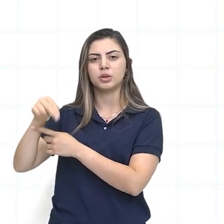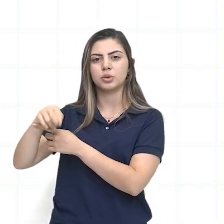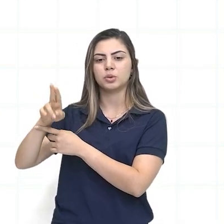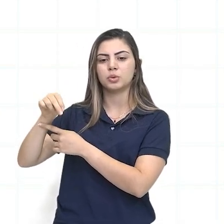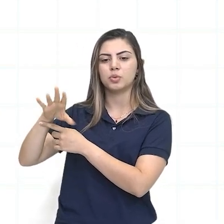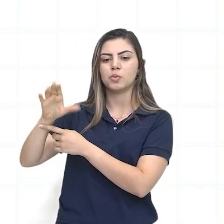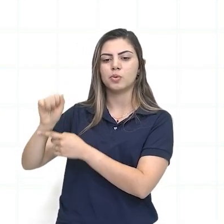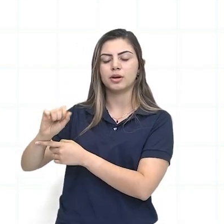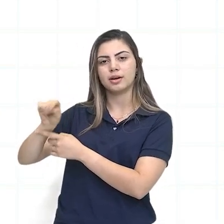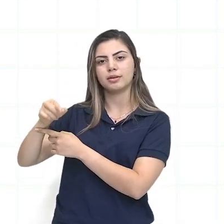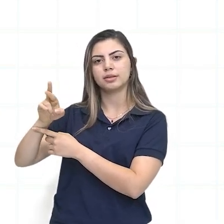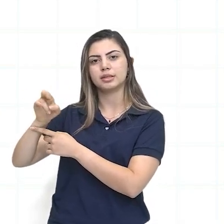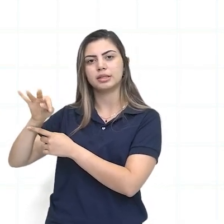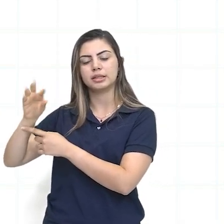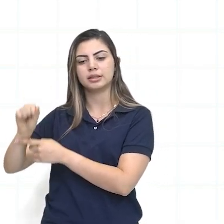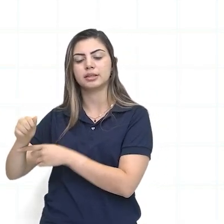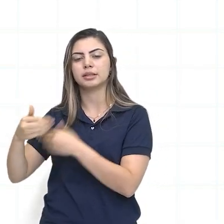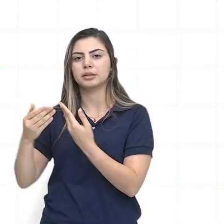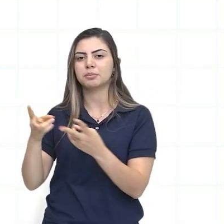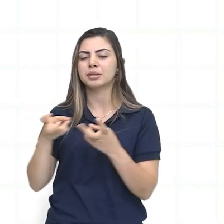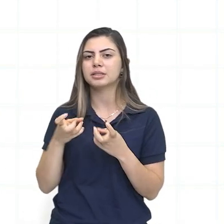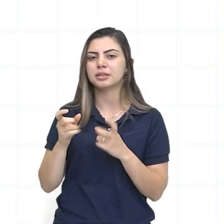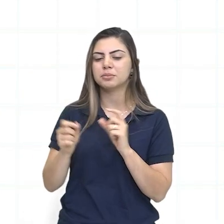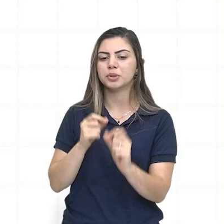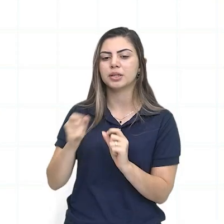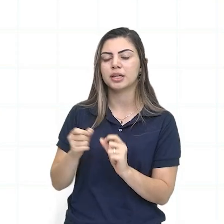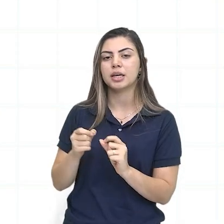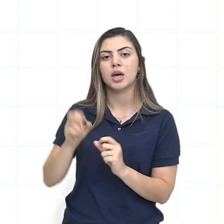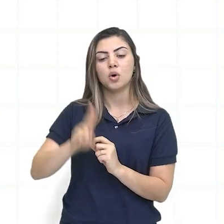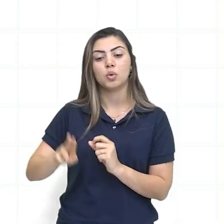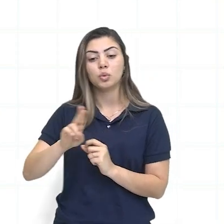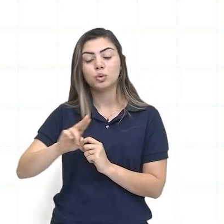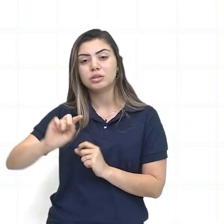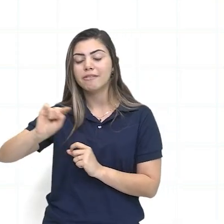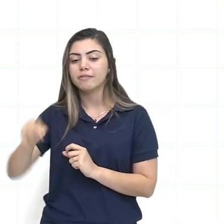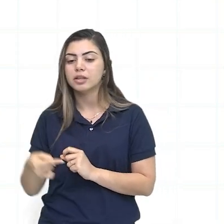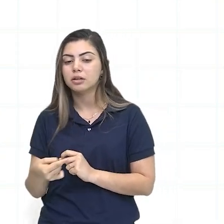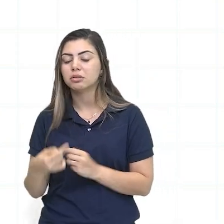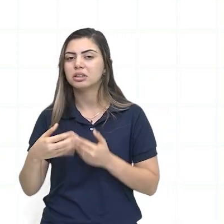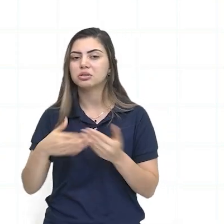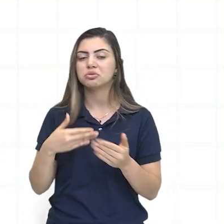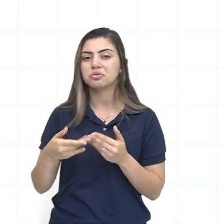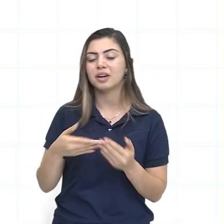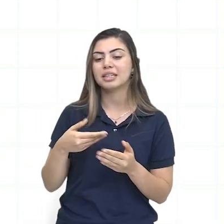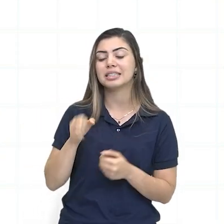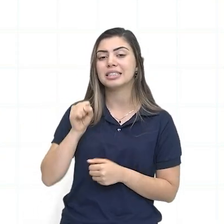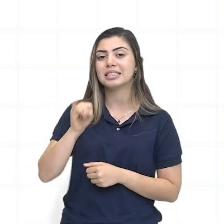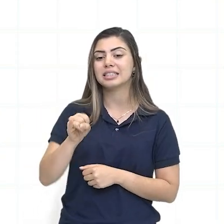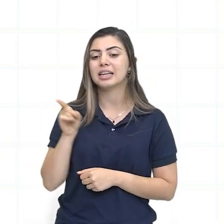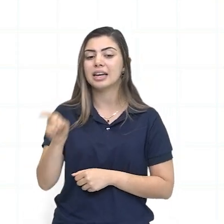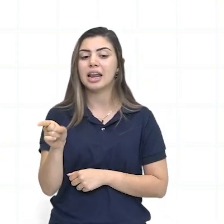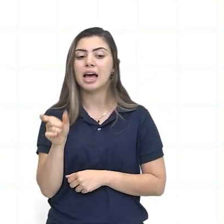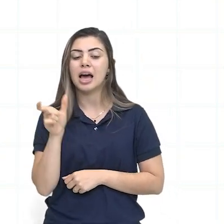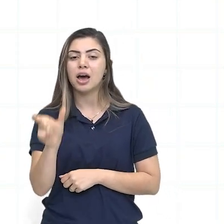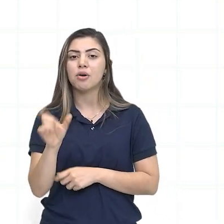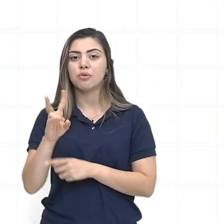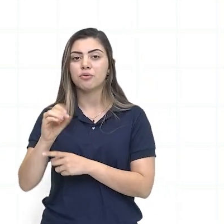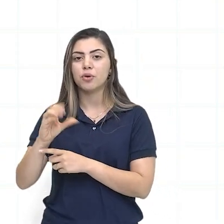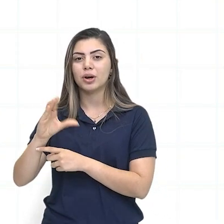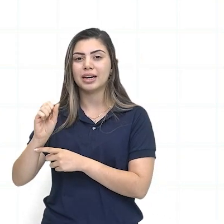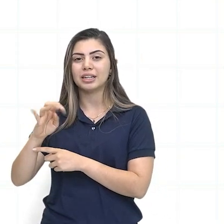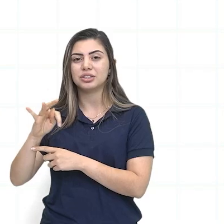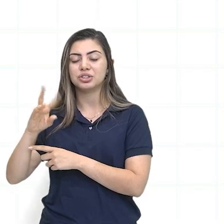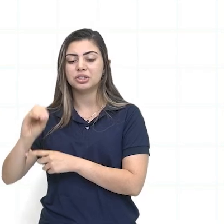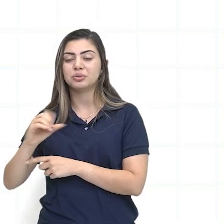atrás, exige o uso da vírgula. E você tem de lembrar em que consiste o aposto e o vocativo. O aposto,